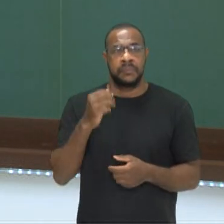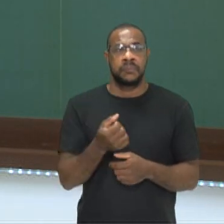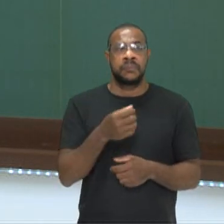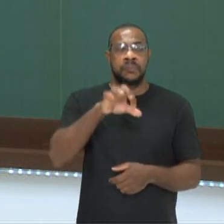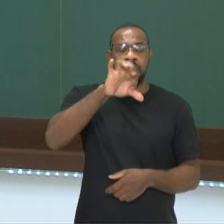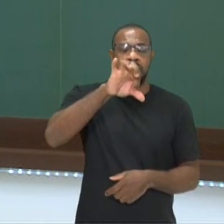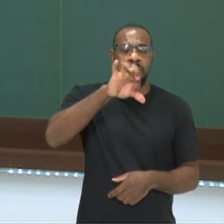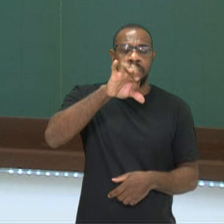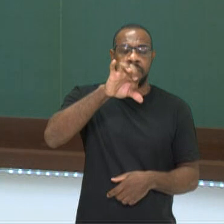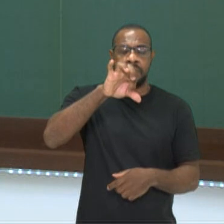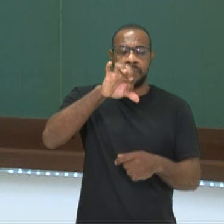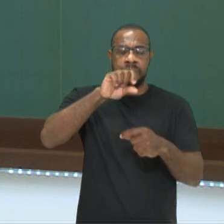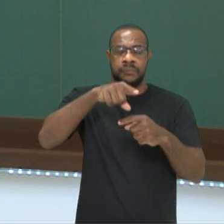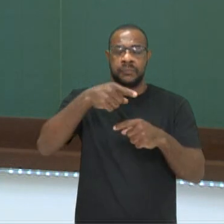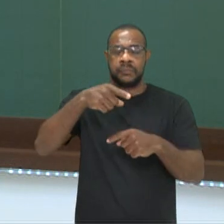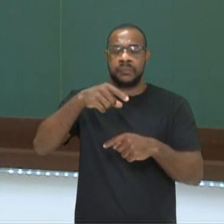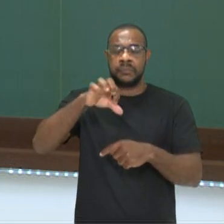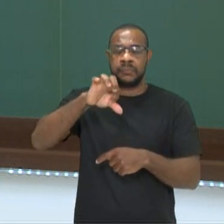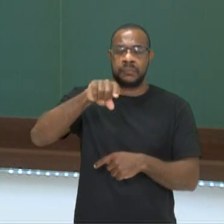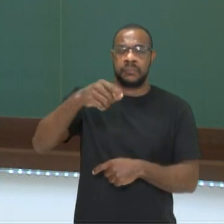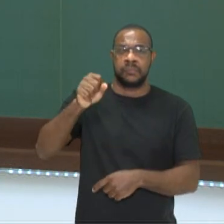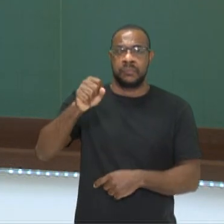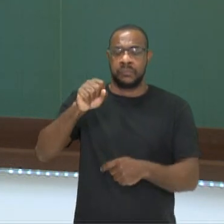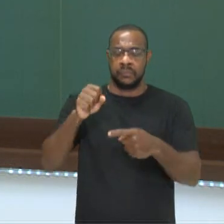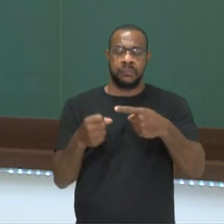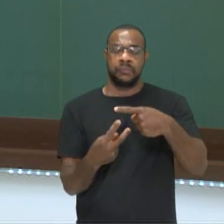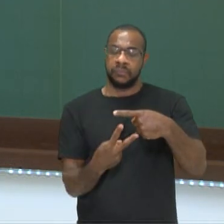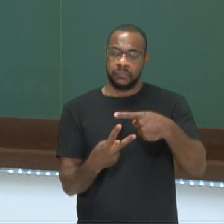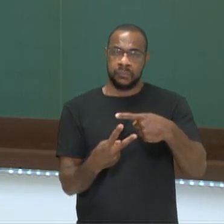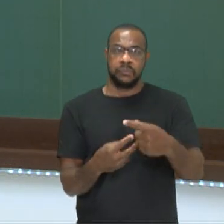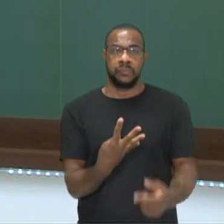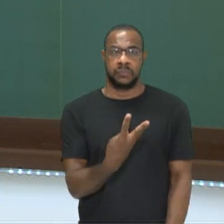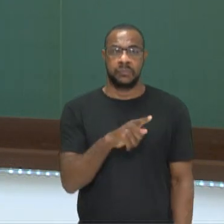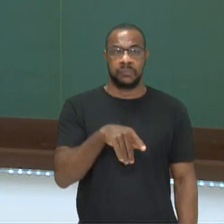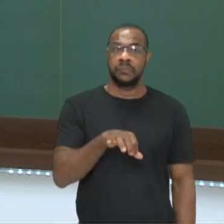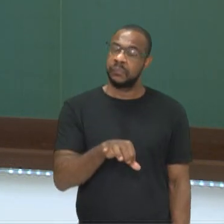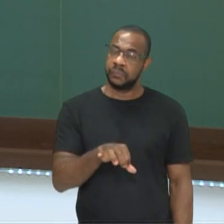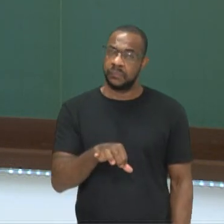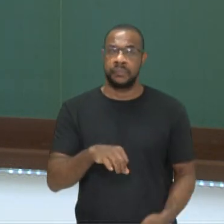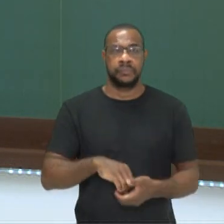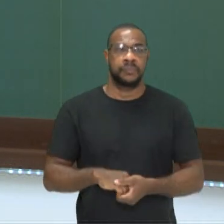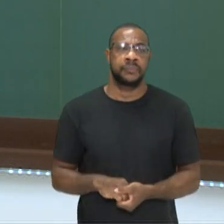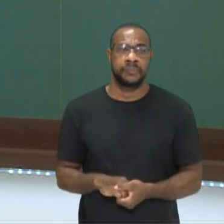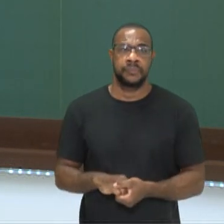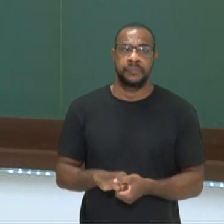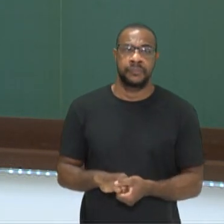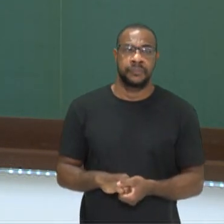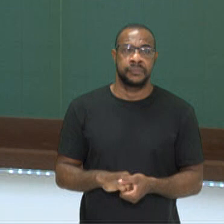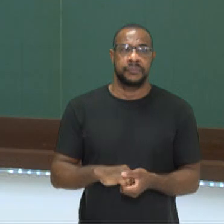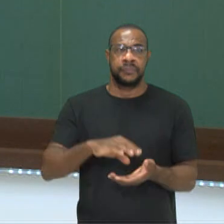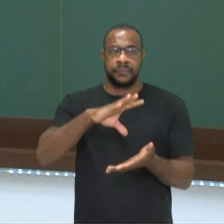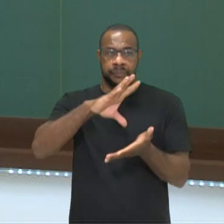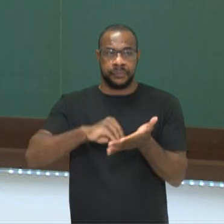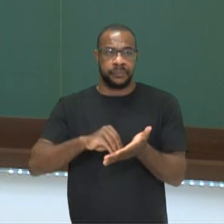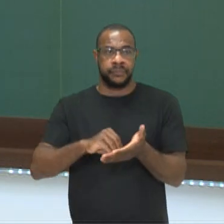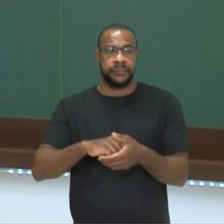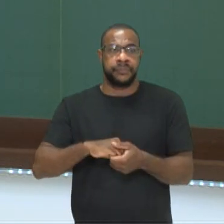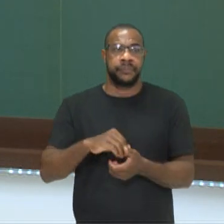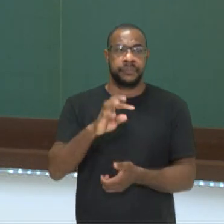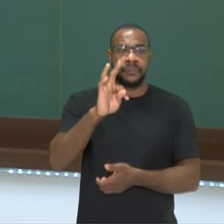2, 4,9. Repete tudo o resto. Aí, pelo princípio multiplicativo,